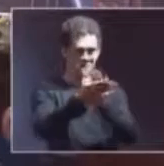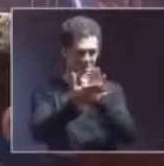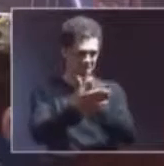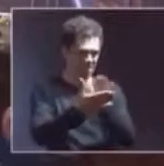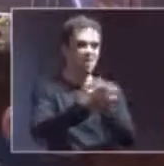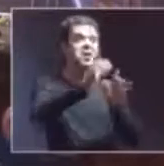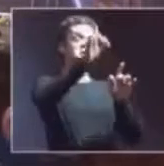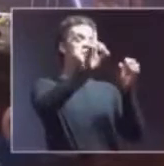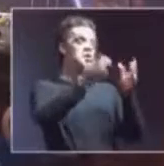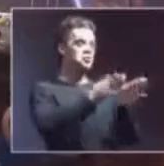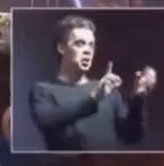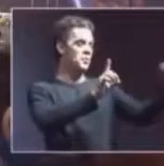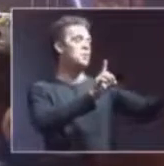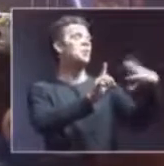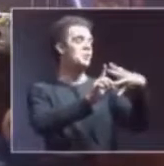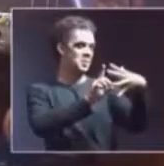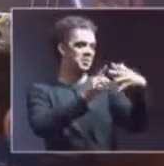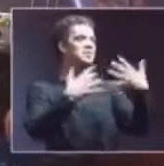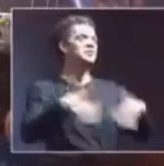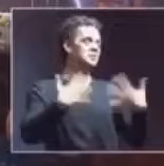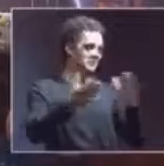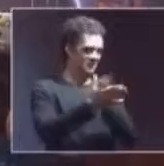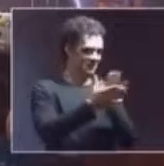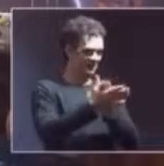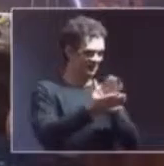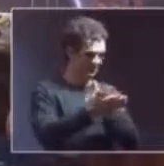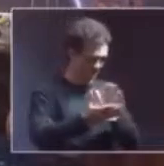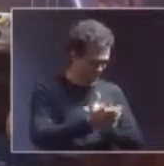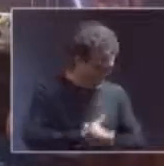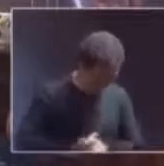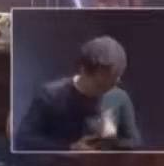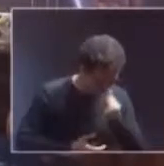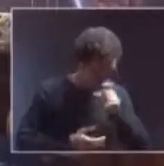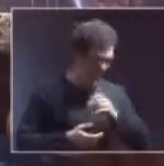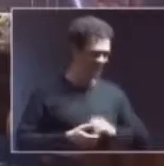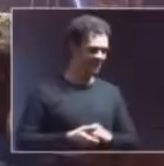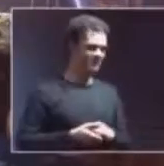que Deus os ilumine ricamente na tarefa que vocês têm de educar as almas.